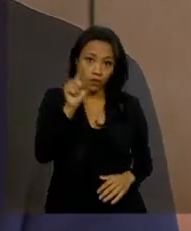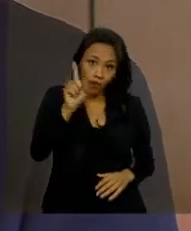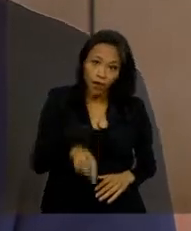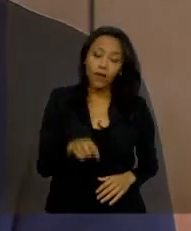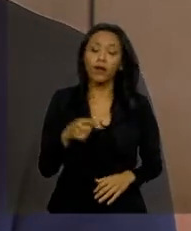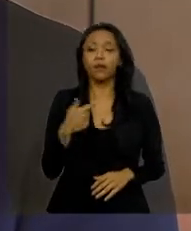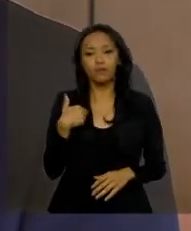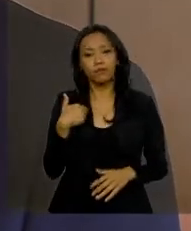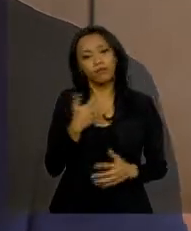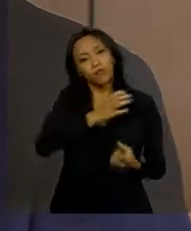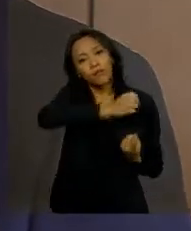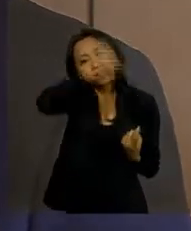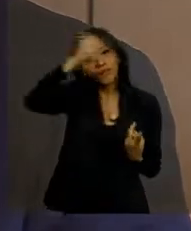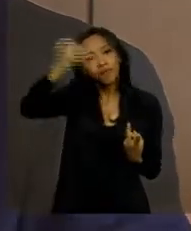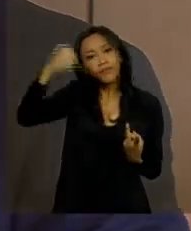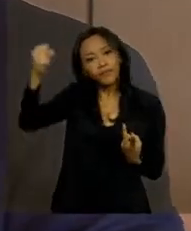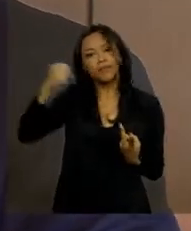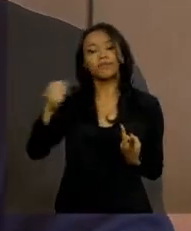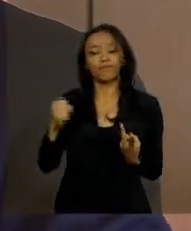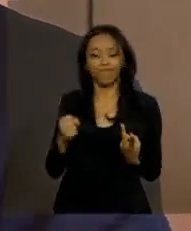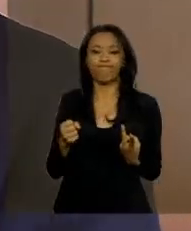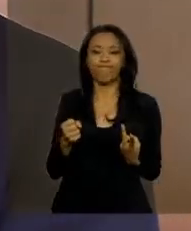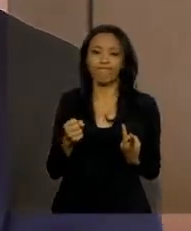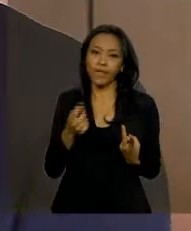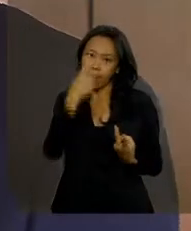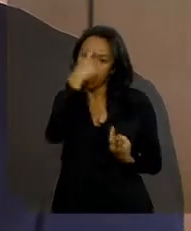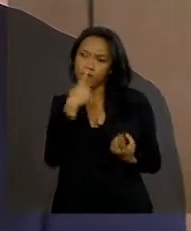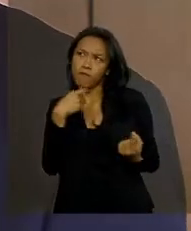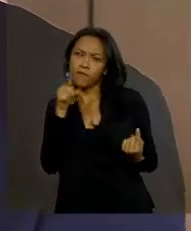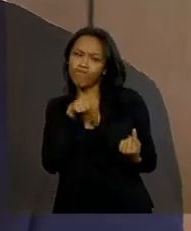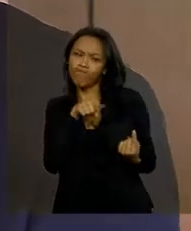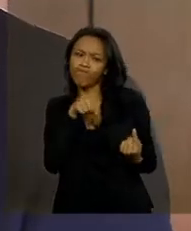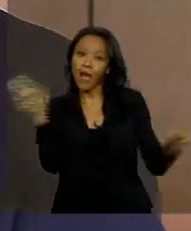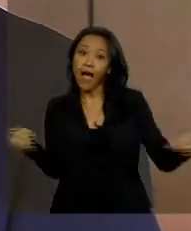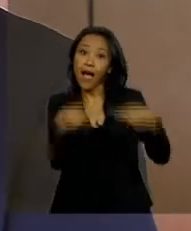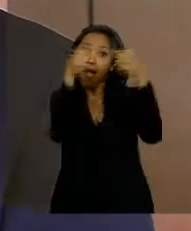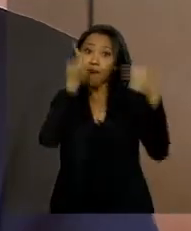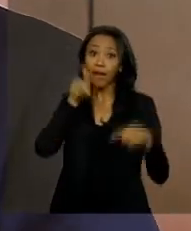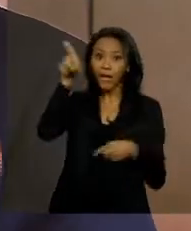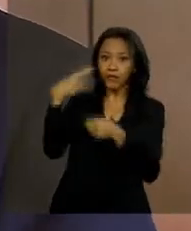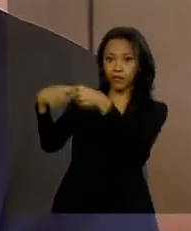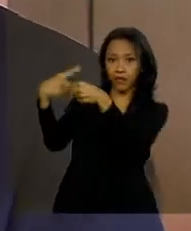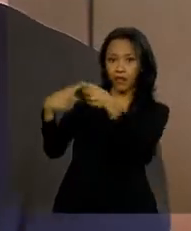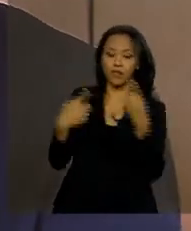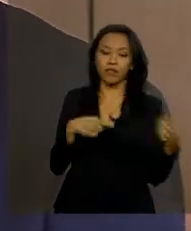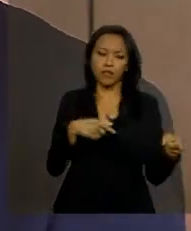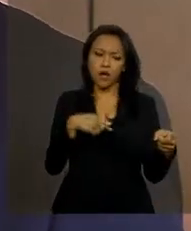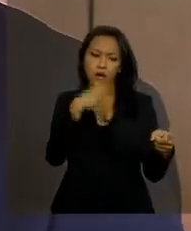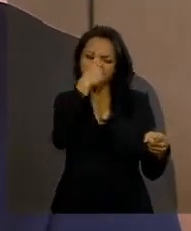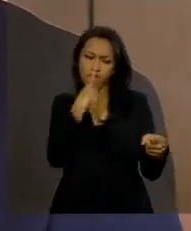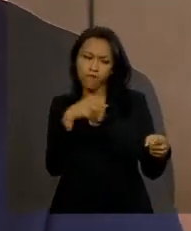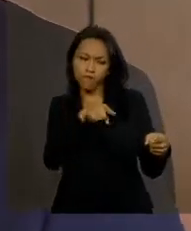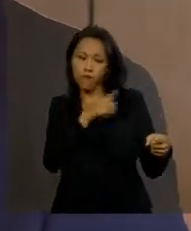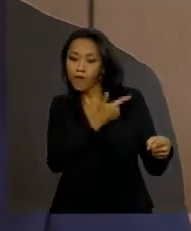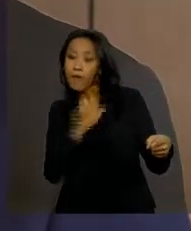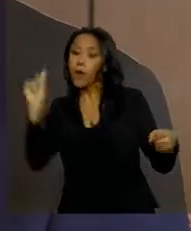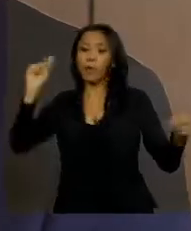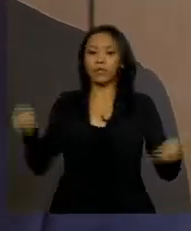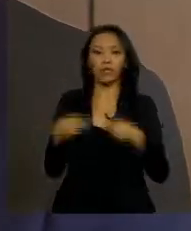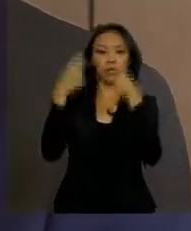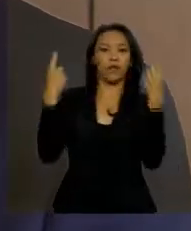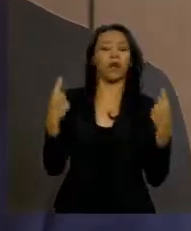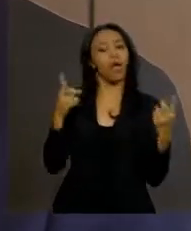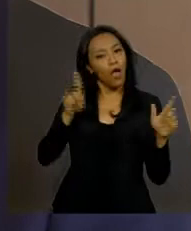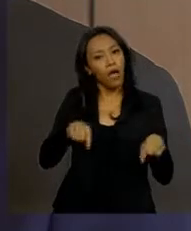integra o processo de integração um perfil x vai para a cidade x perfil y vai para a cidade y e